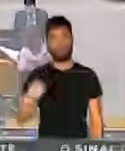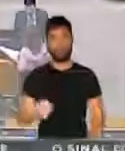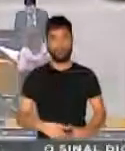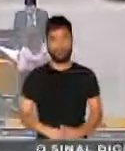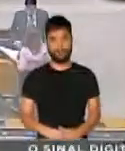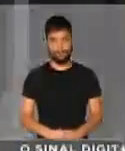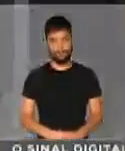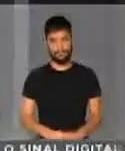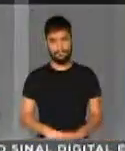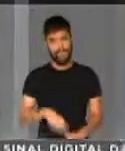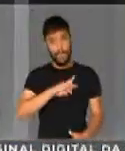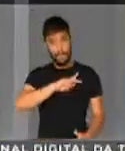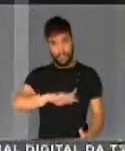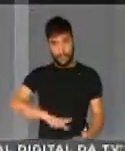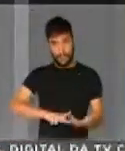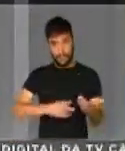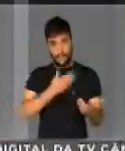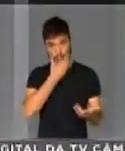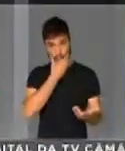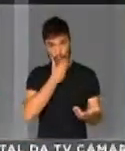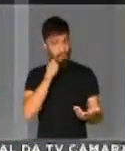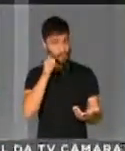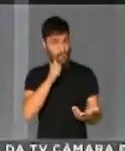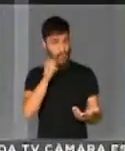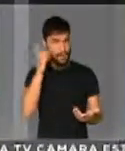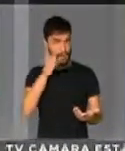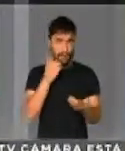Senhor presidente, senhores deputados,